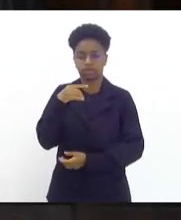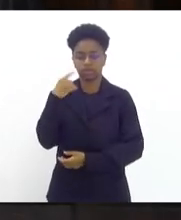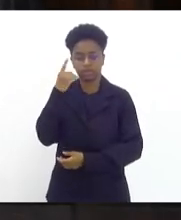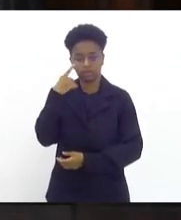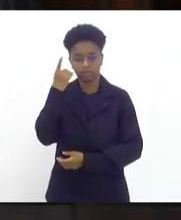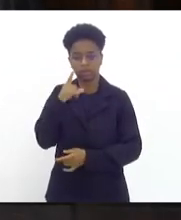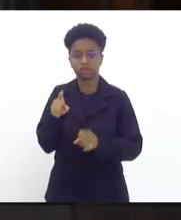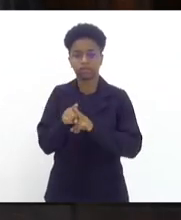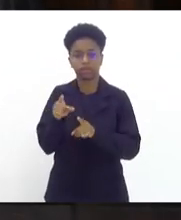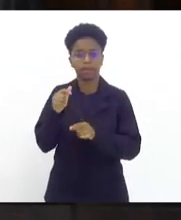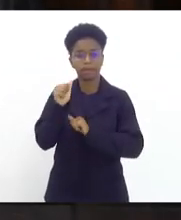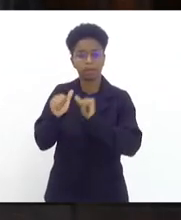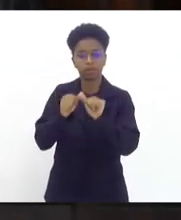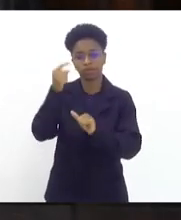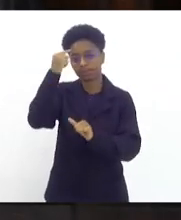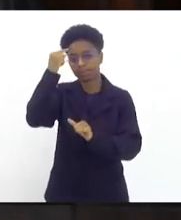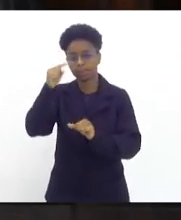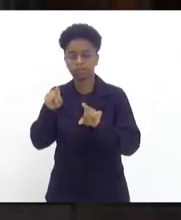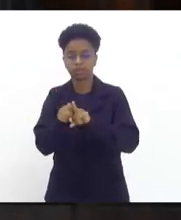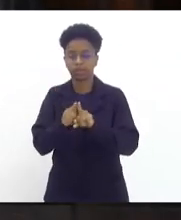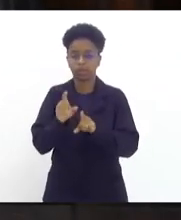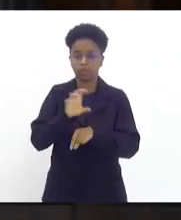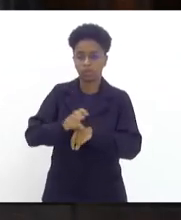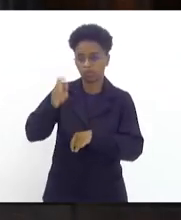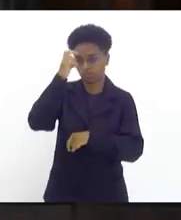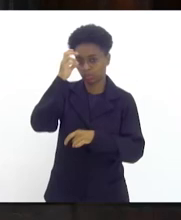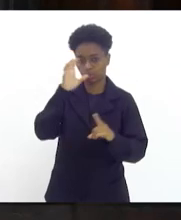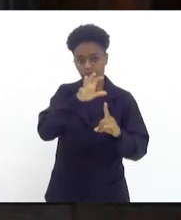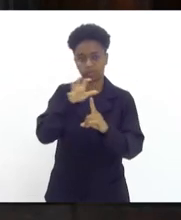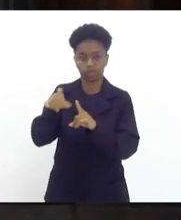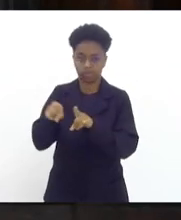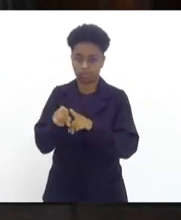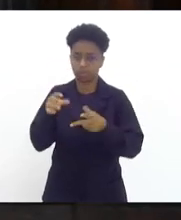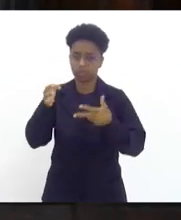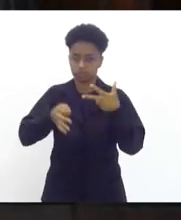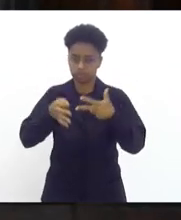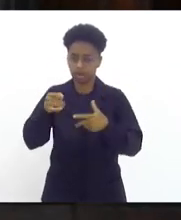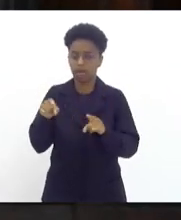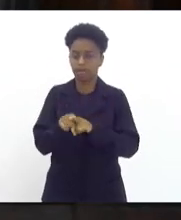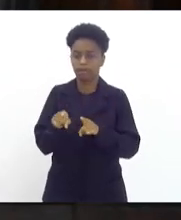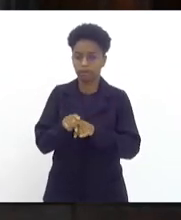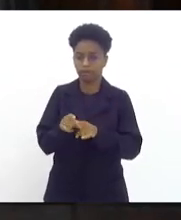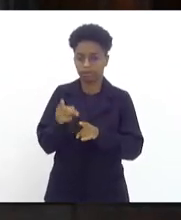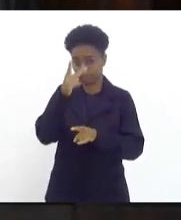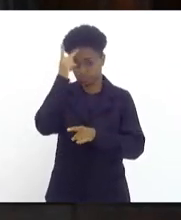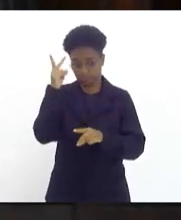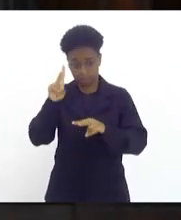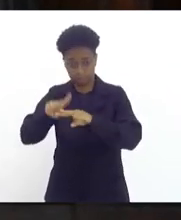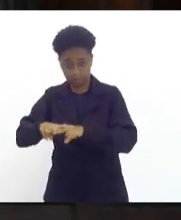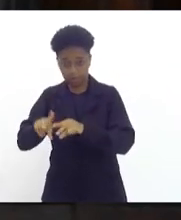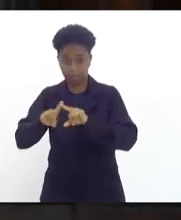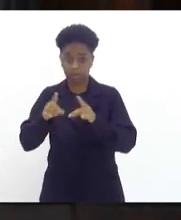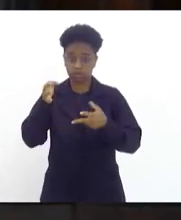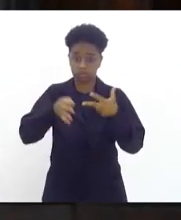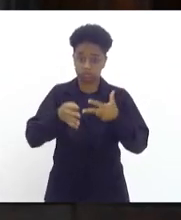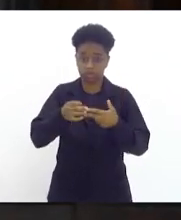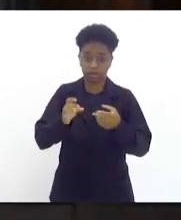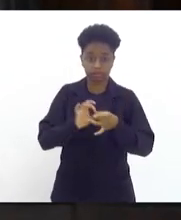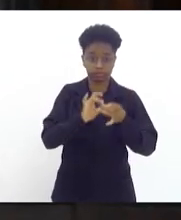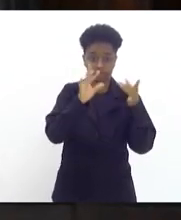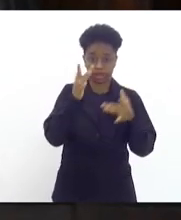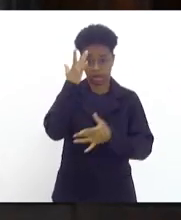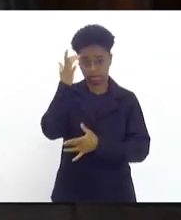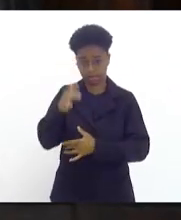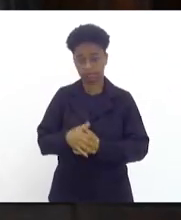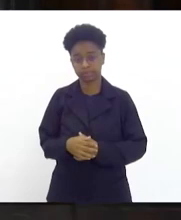sobretudo uma mudança de paradigma e de cultura que atinge o próprio judiciário porque esses homens prendem e o judiciário acaba soltando no dia seguinte